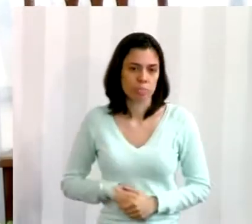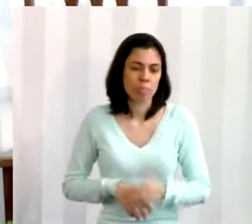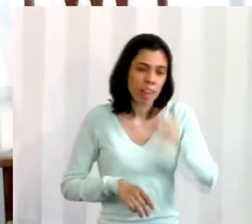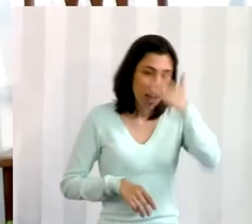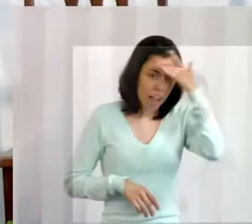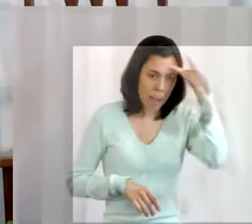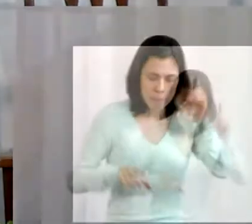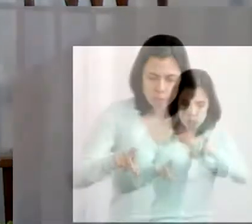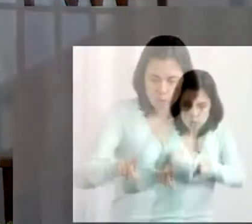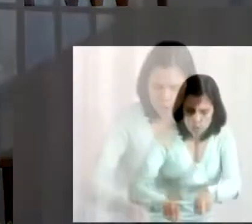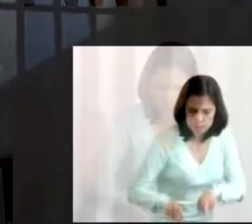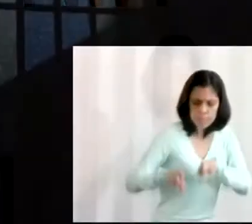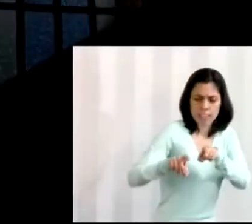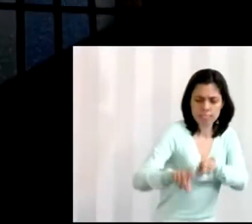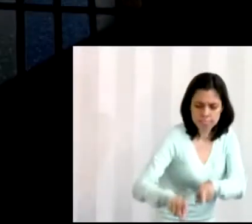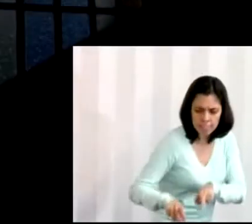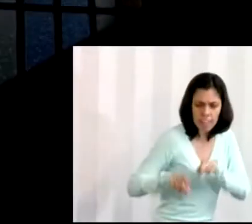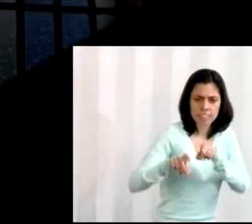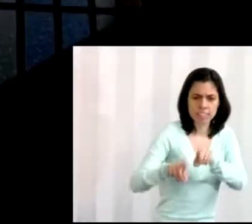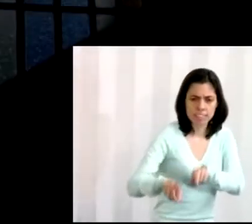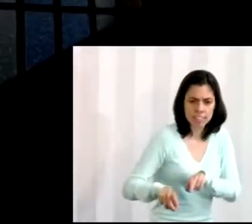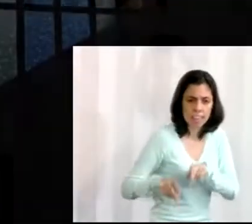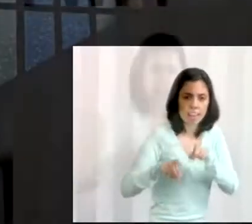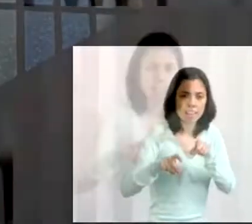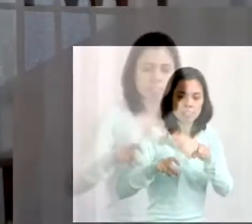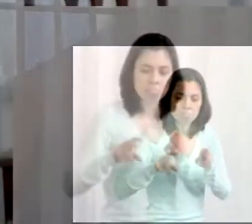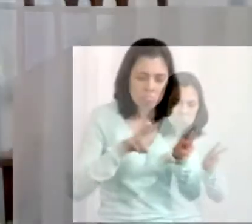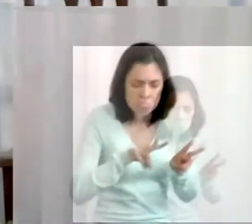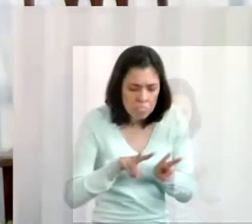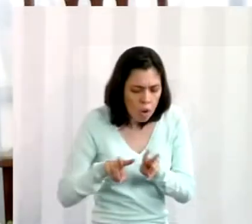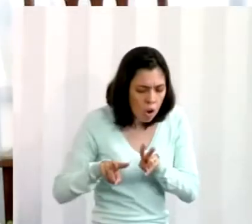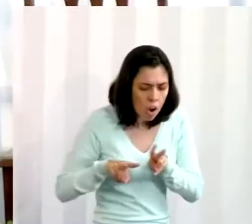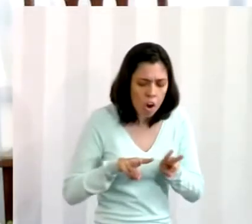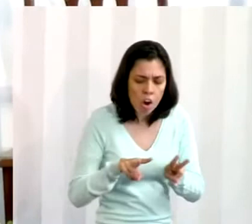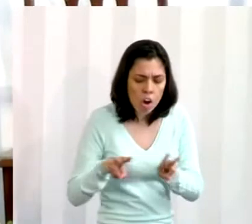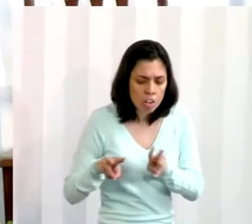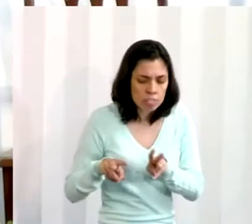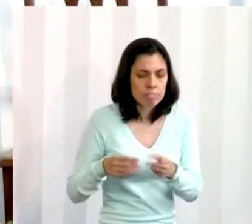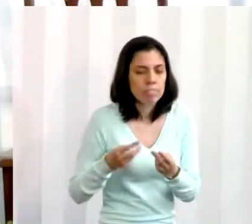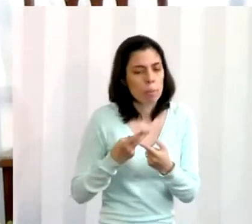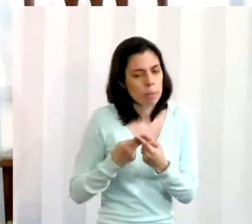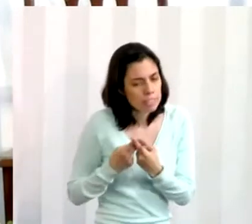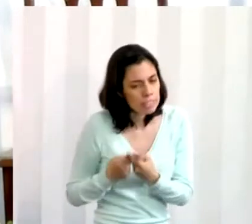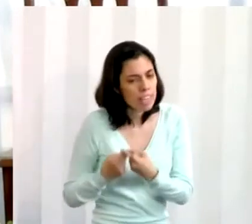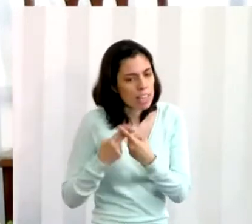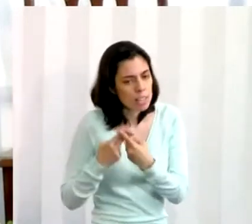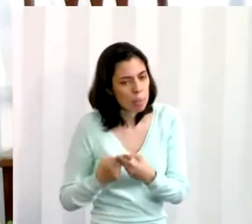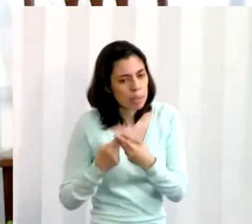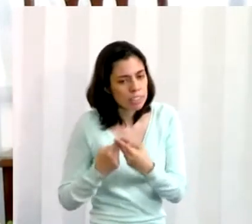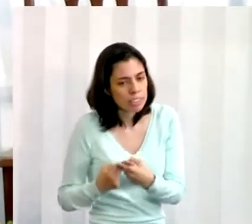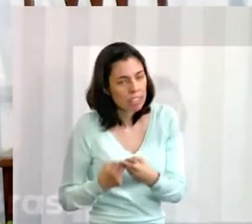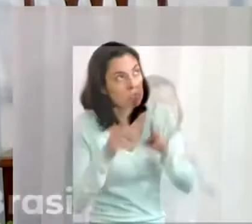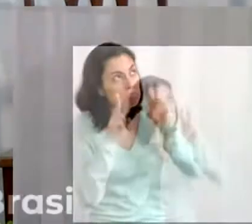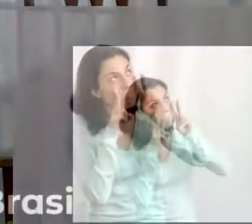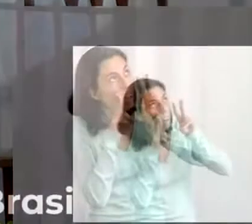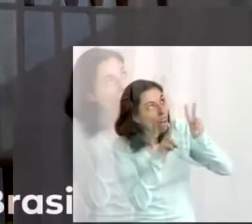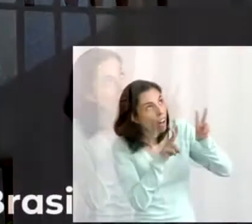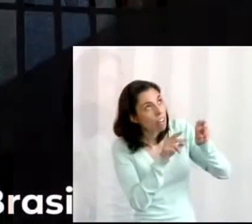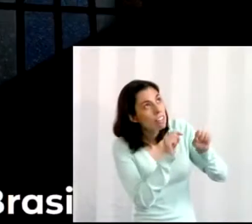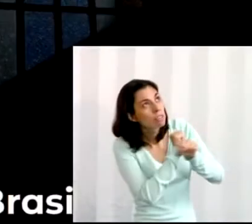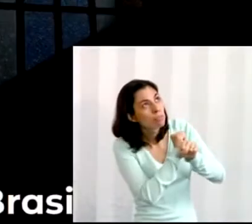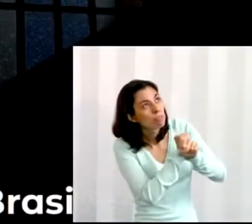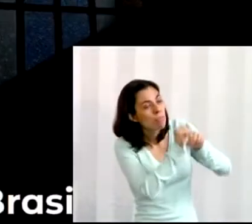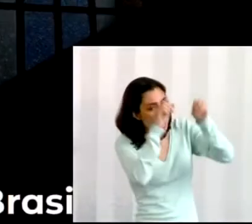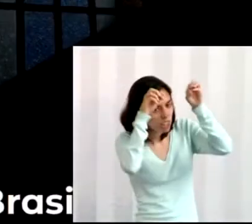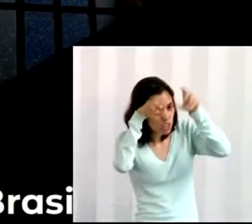paciência o precioso fruto da terra, até receber as primeiras e as últimas chuvas. Sede vós também pacientes e fortalecei o